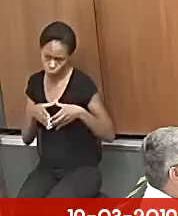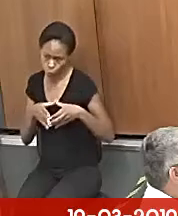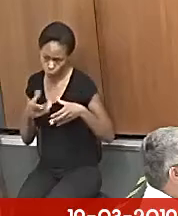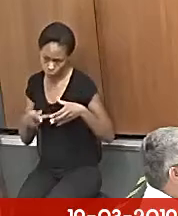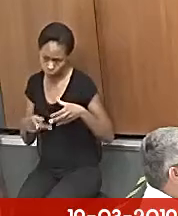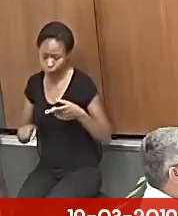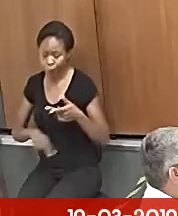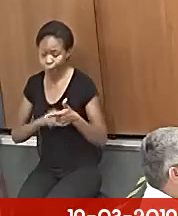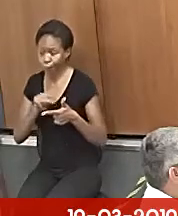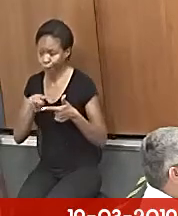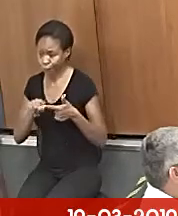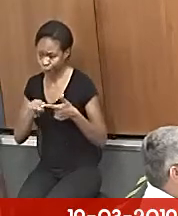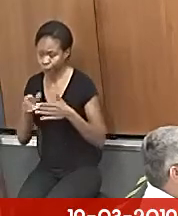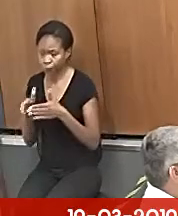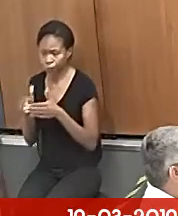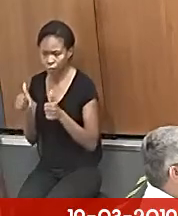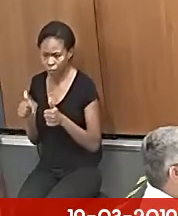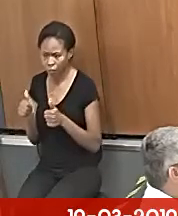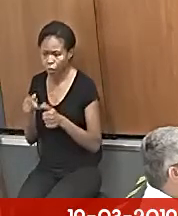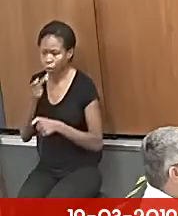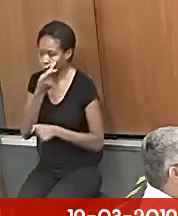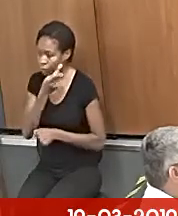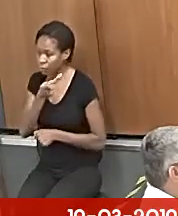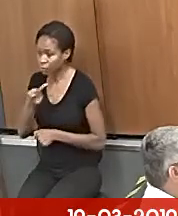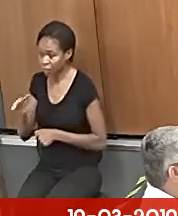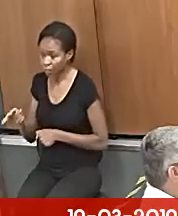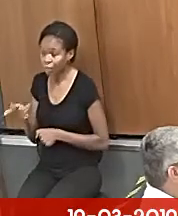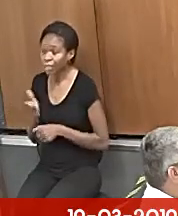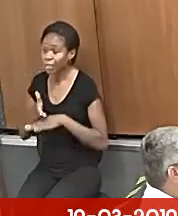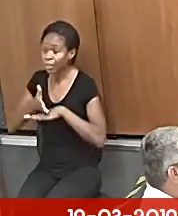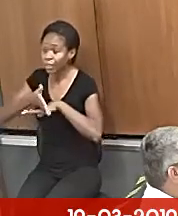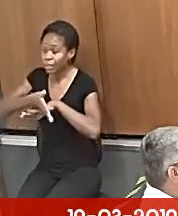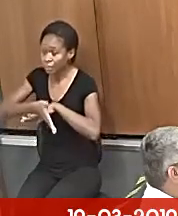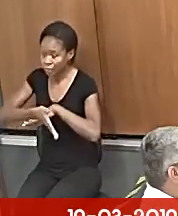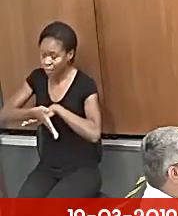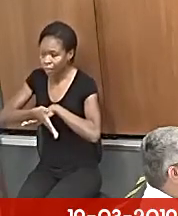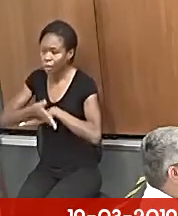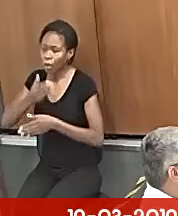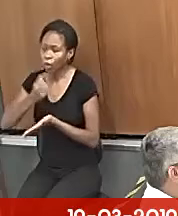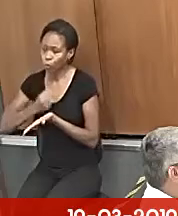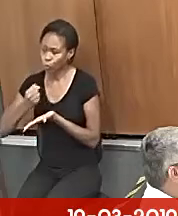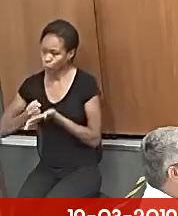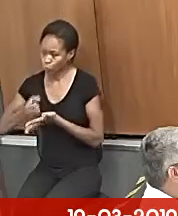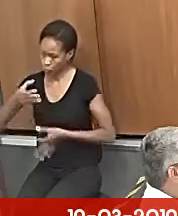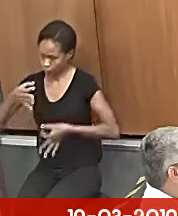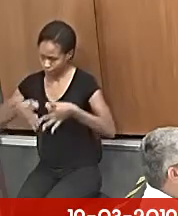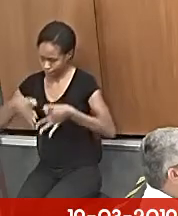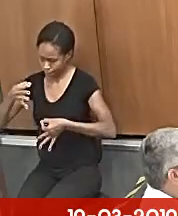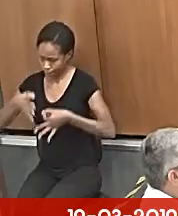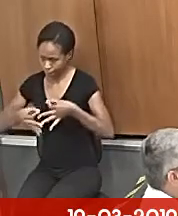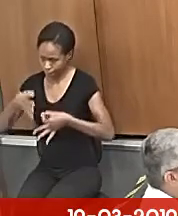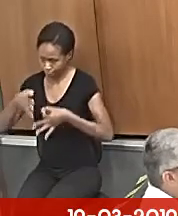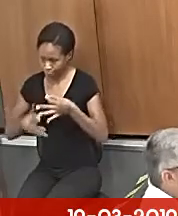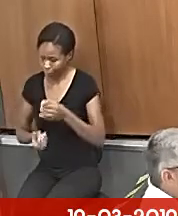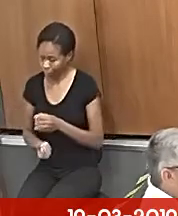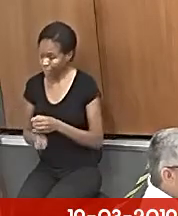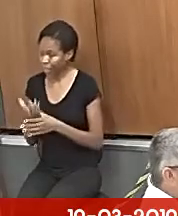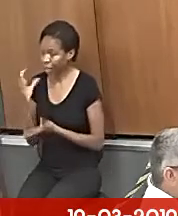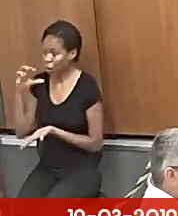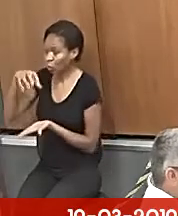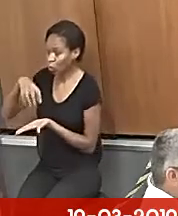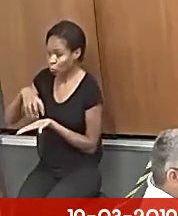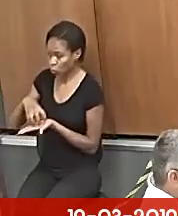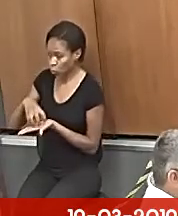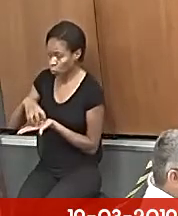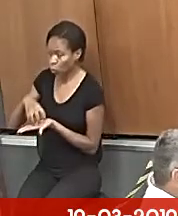é uma visita ao tribunal de justiça né para discutir a implantação do cejuscon aquilo que eu falei no início